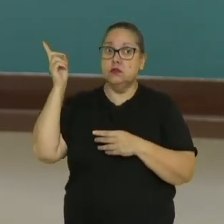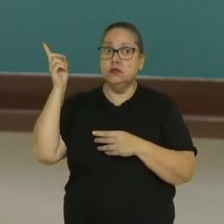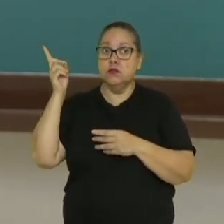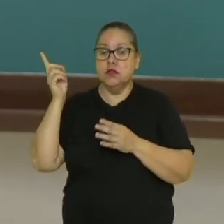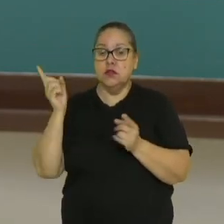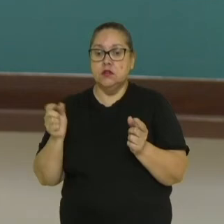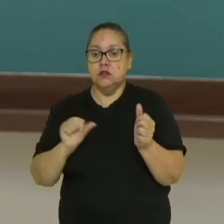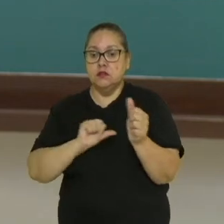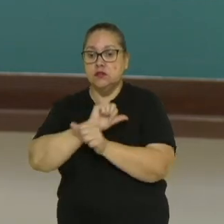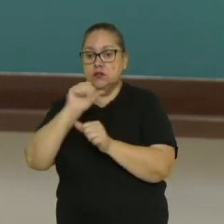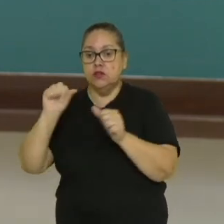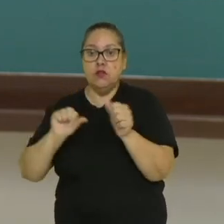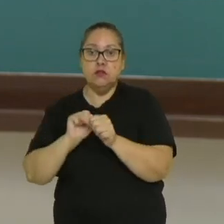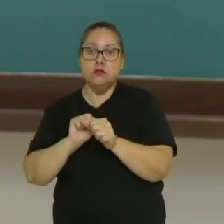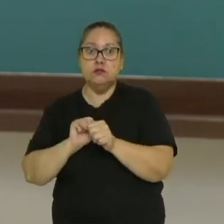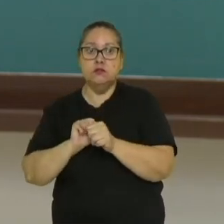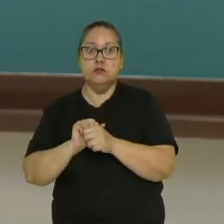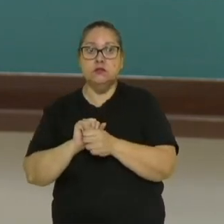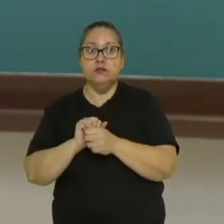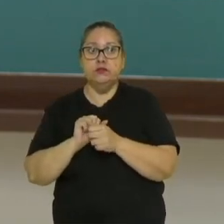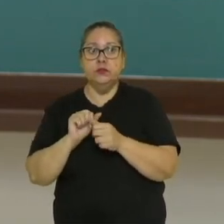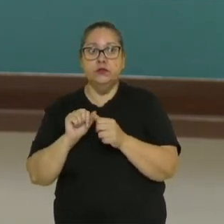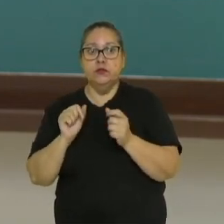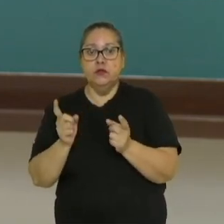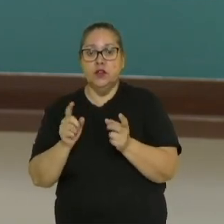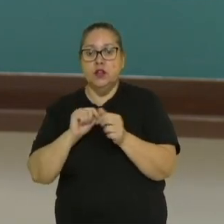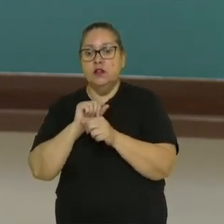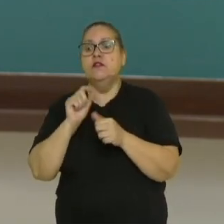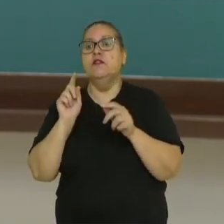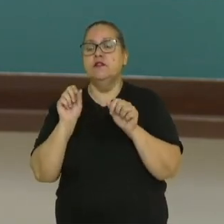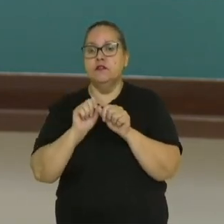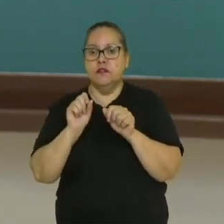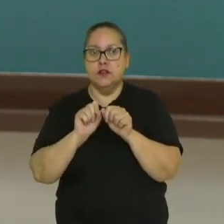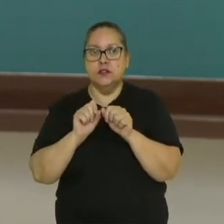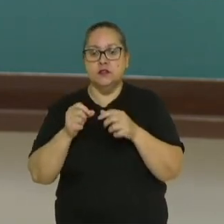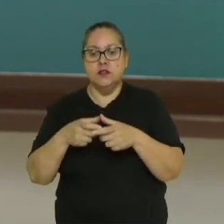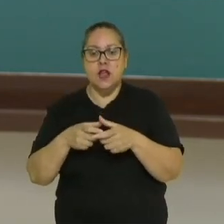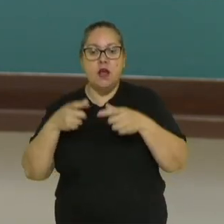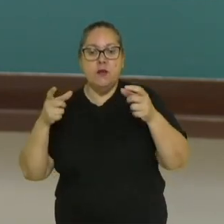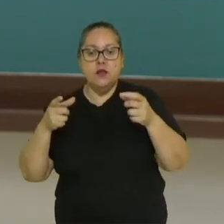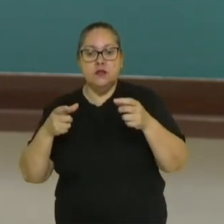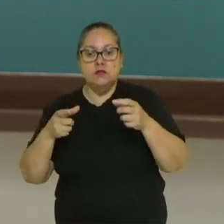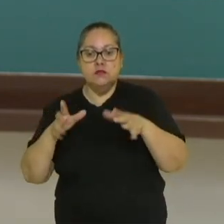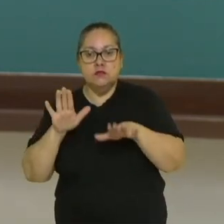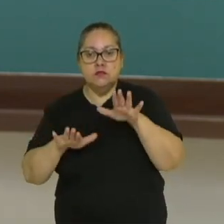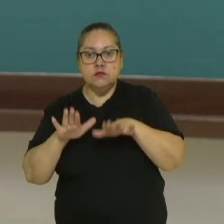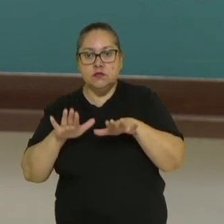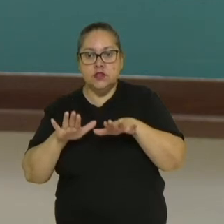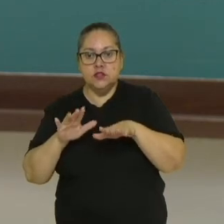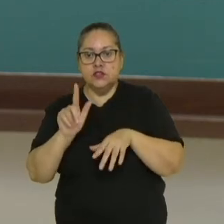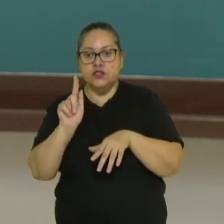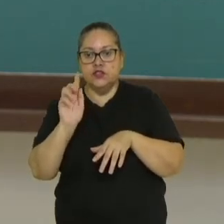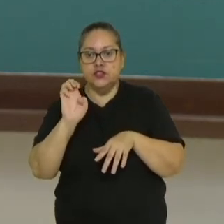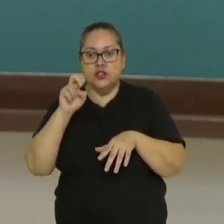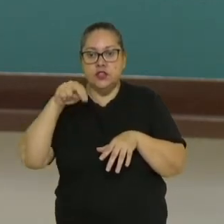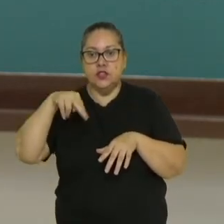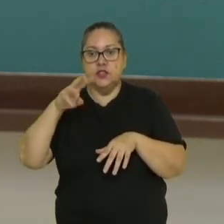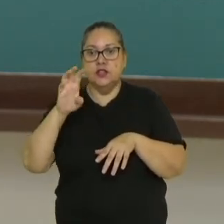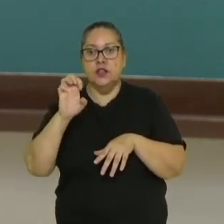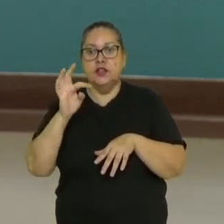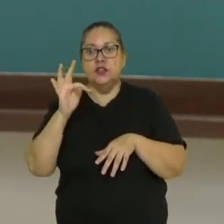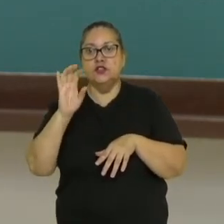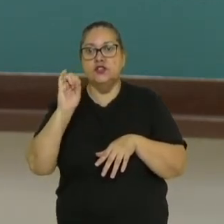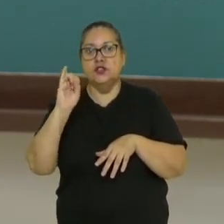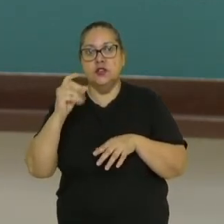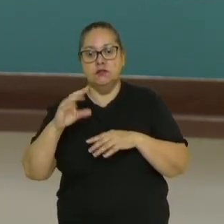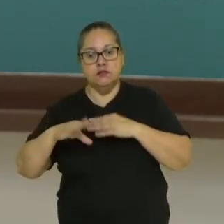né? A crossing over, ele faz essa recombinação, aumenta essa variabilidade genética. Então isso é muito importante no